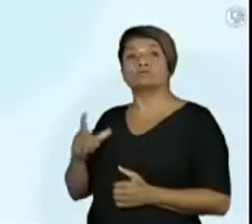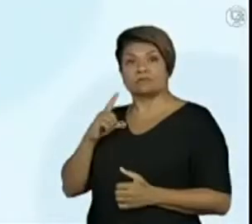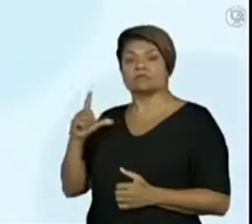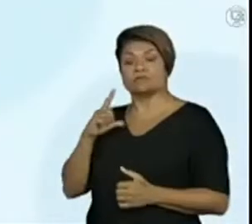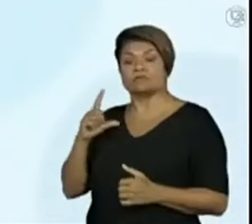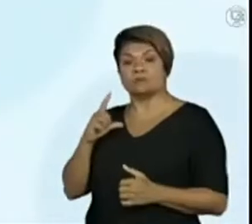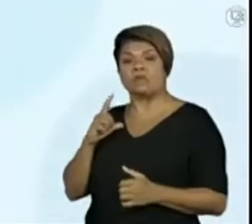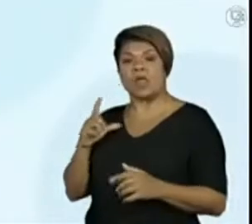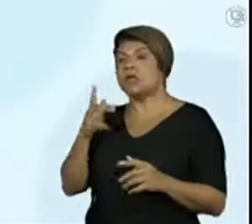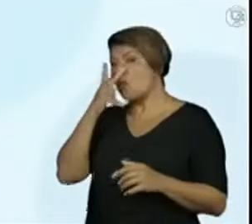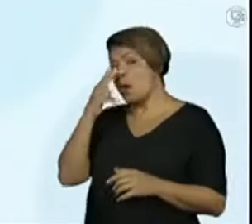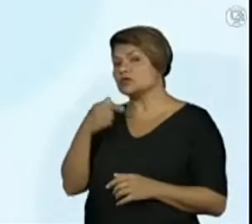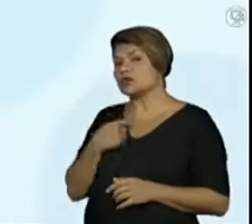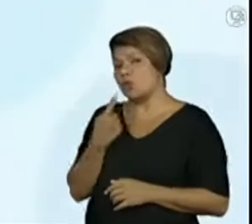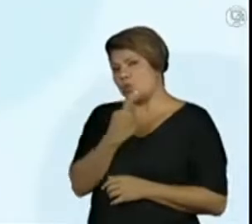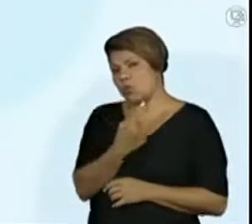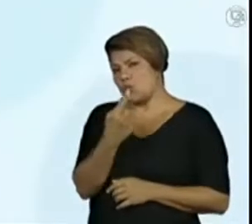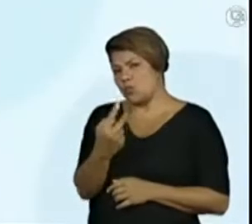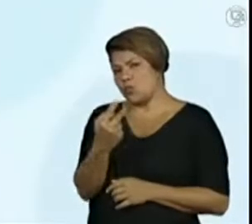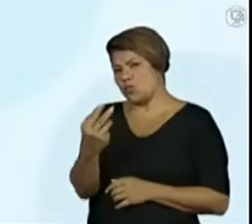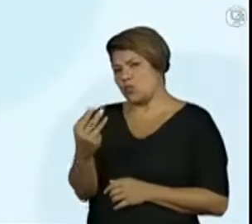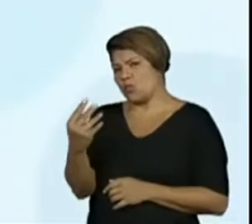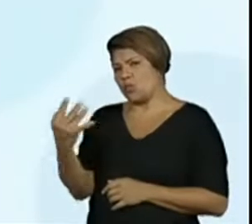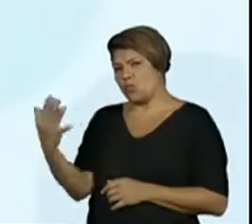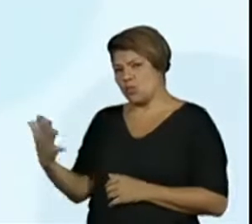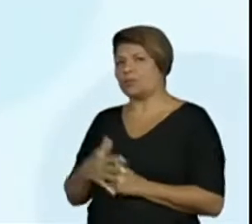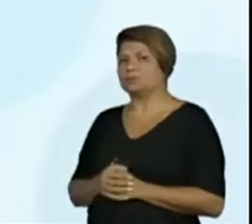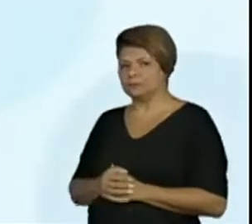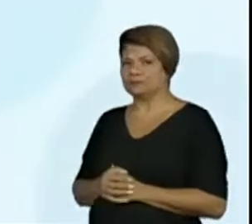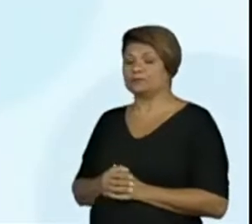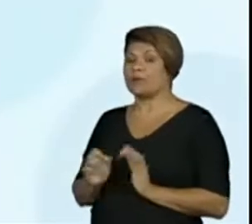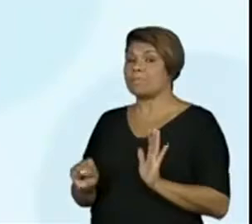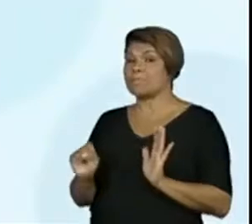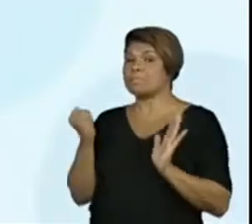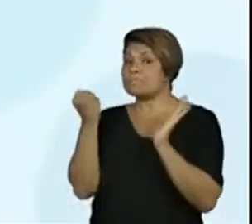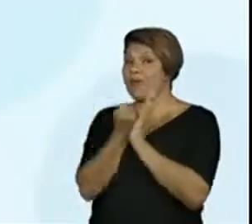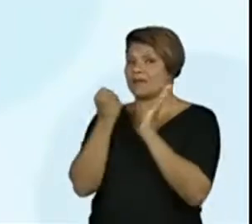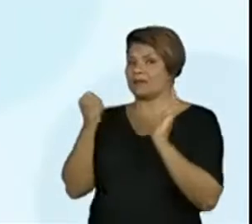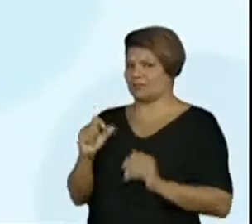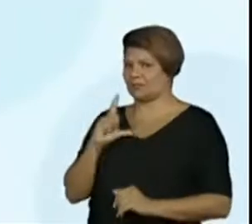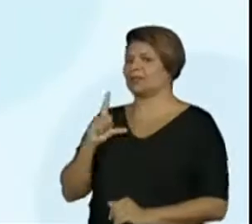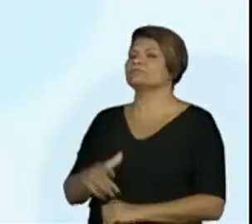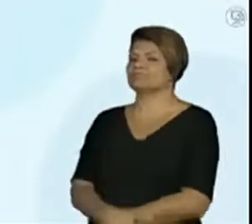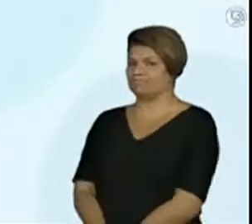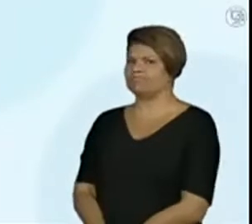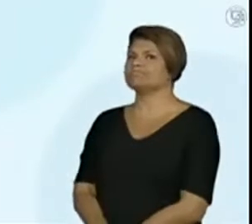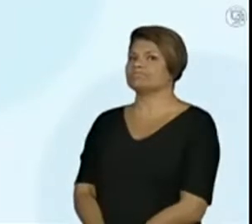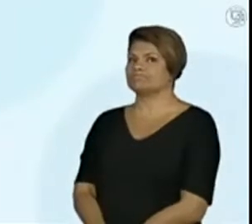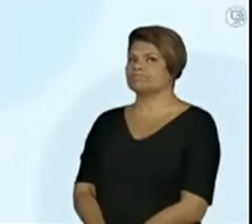do que seria a contagem do homem primitivo. Eu vou pegar o marca-texto, olha só.